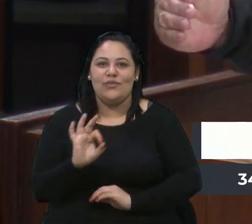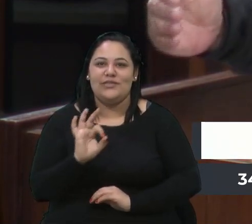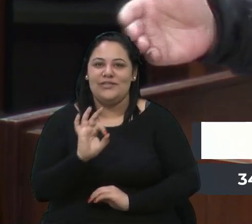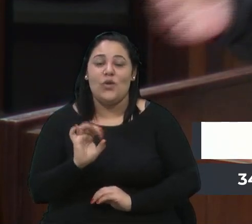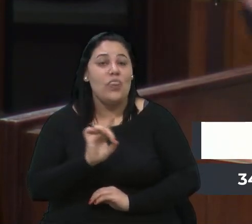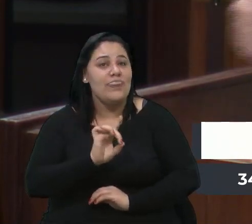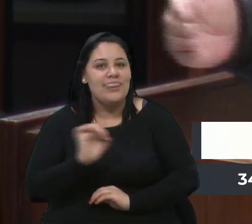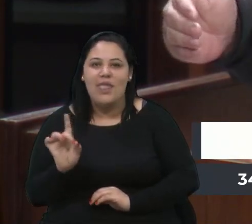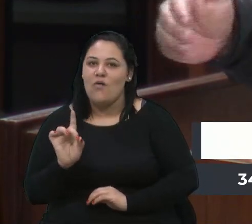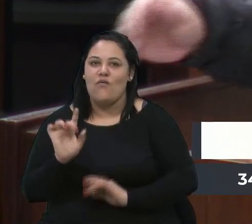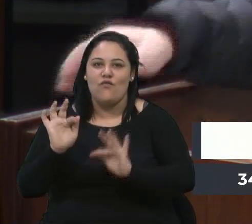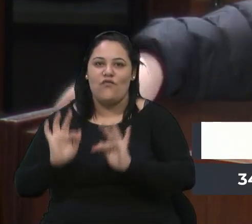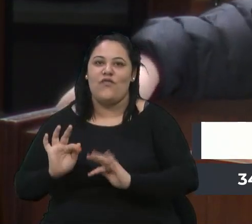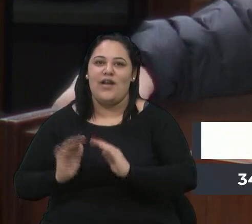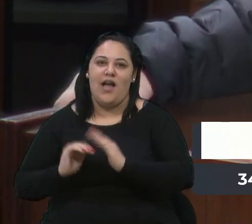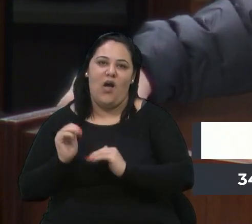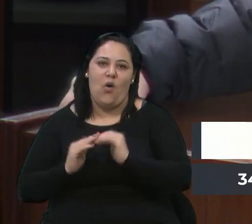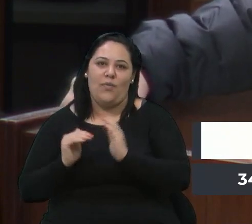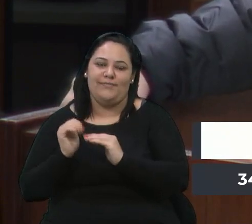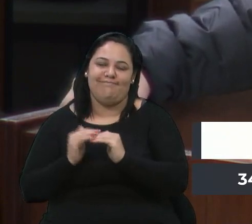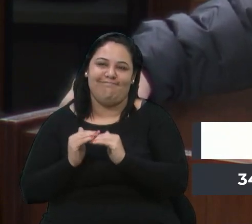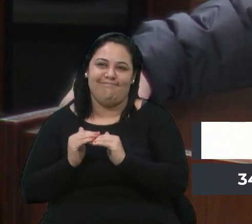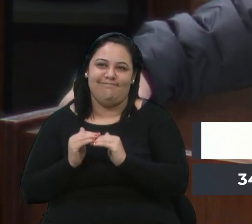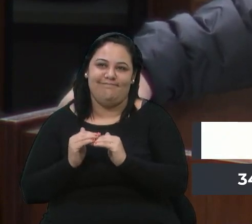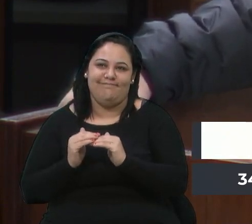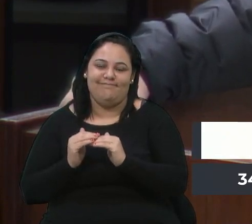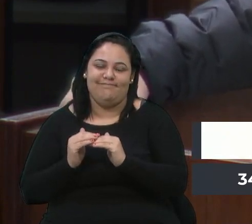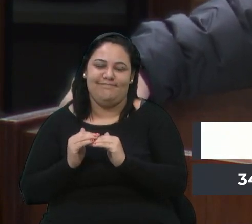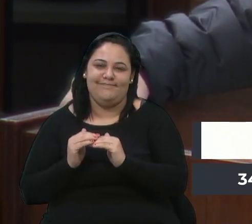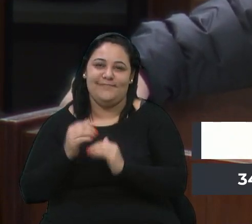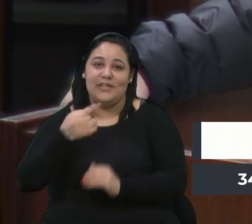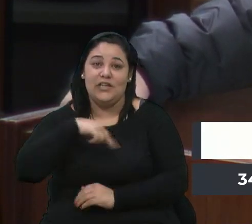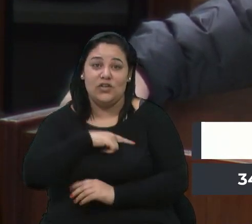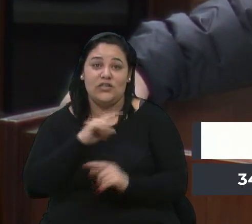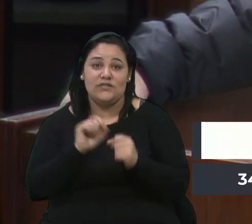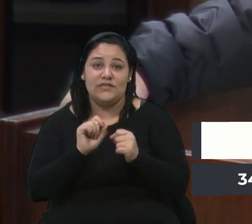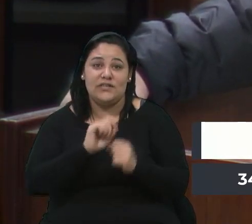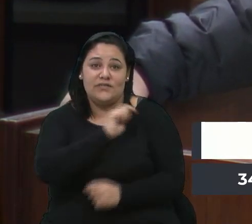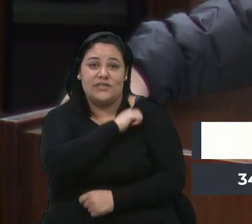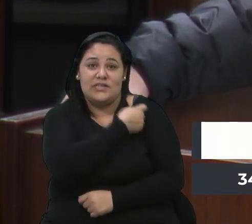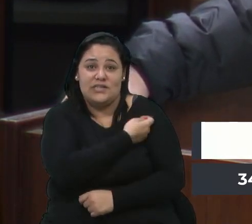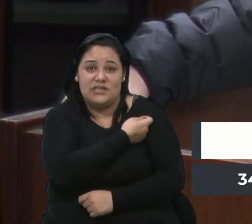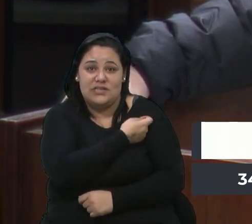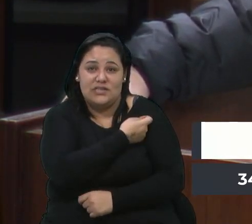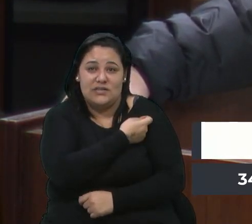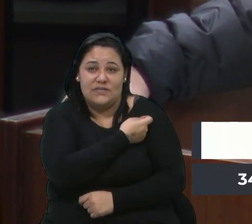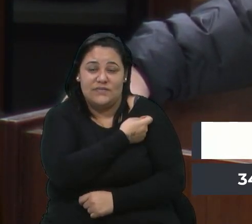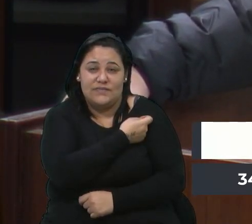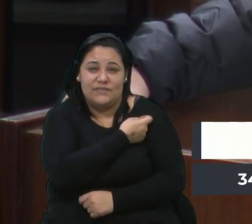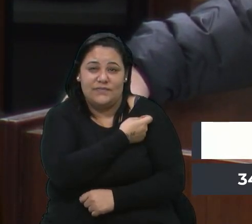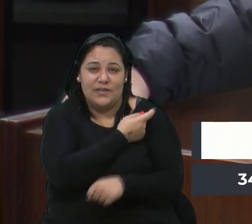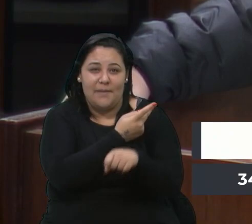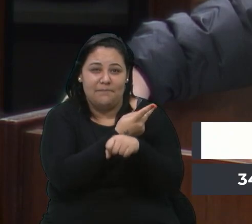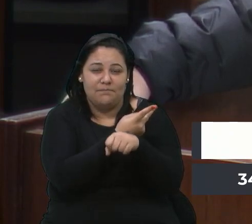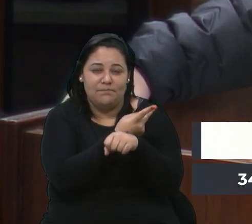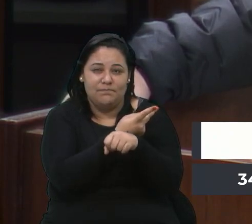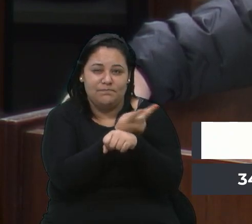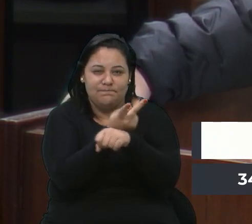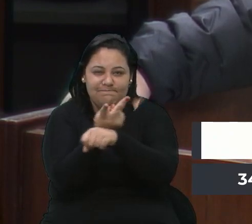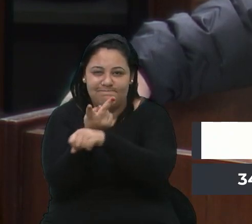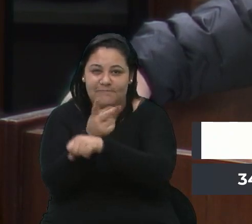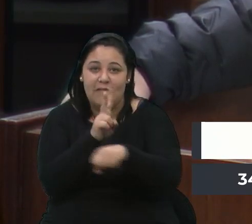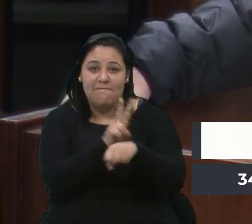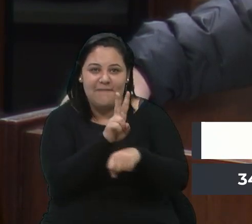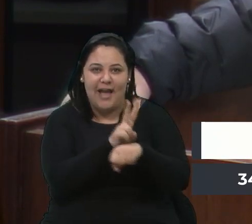conclui. Infelizmente não conclui. E a gente fazendo agora essas vistorias que estamos fazendo por vagas, vereador Fiuza, a